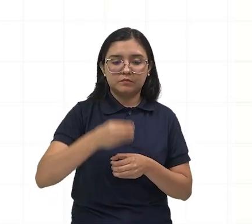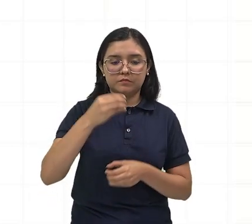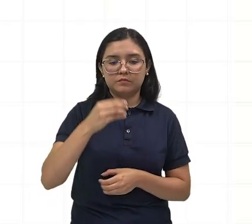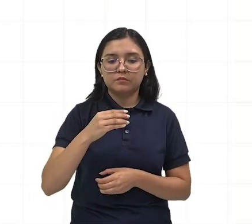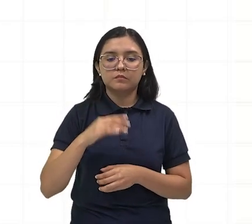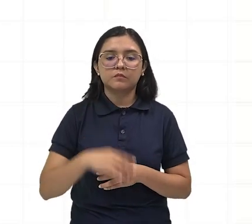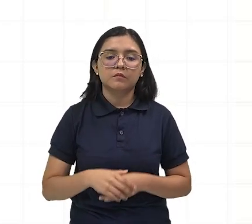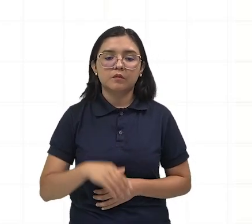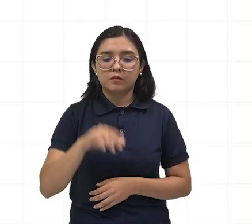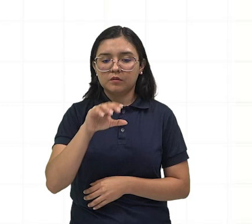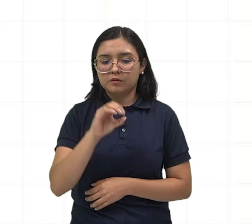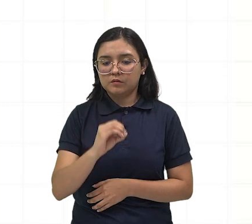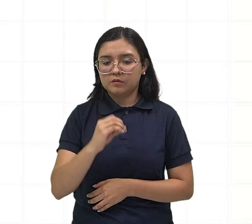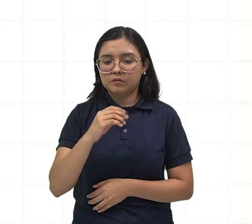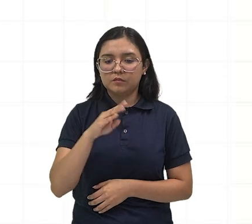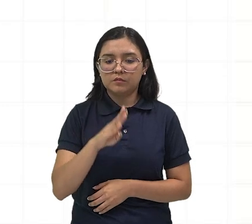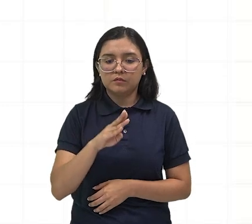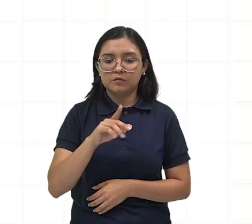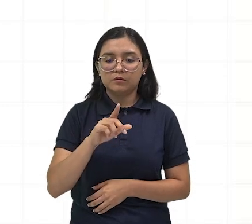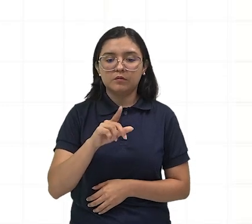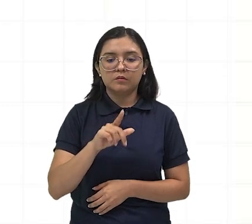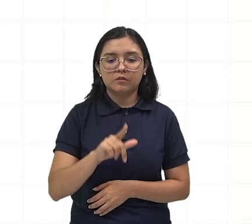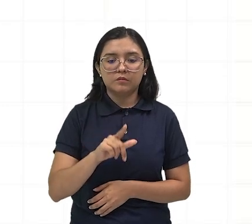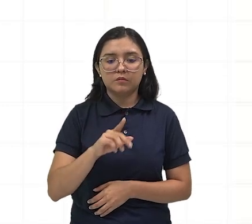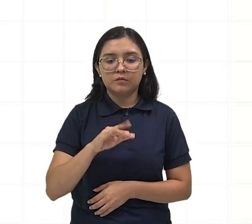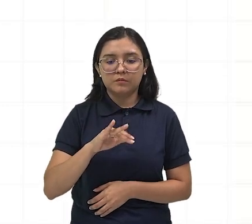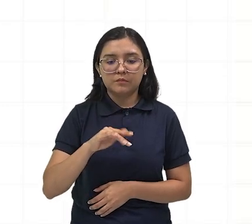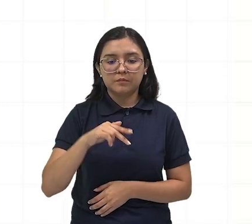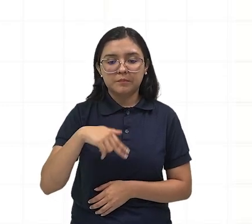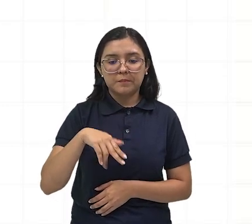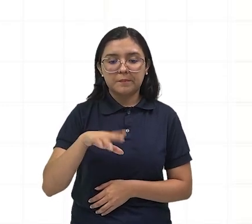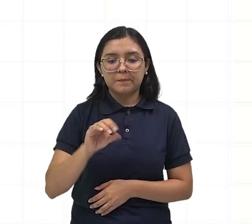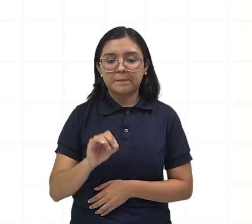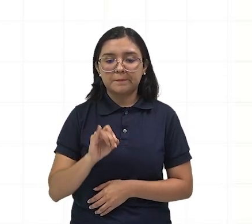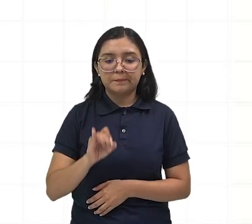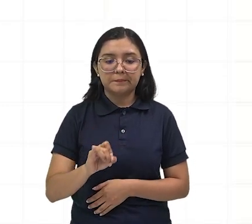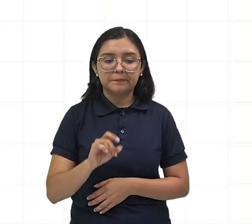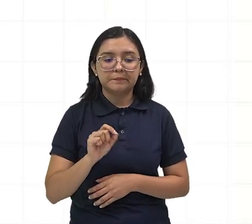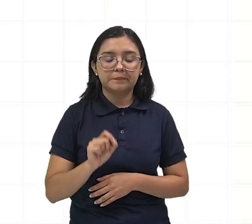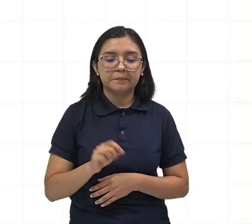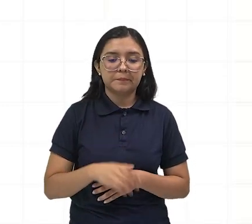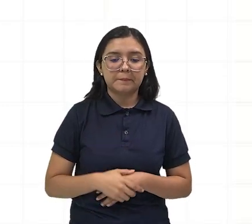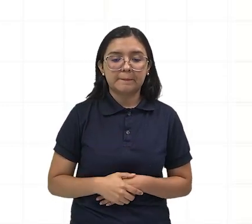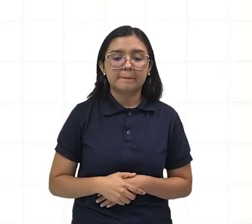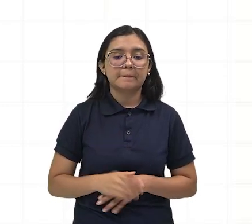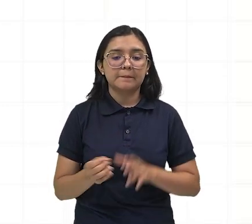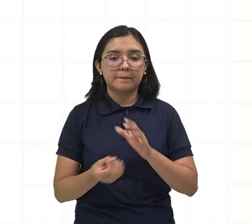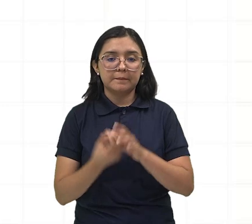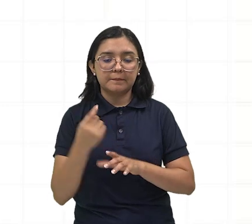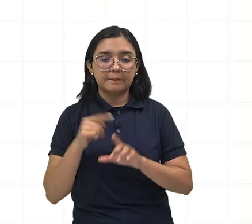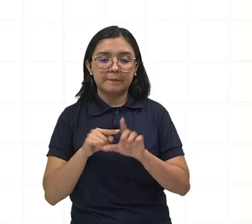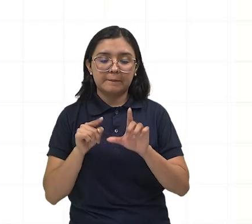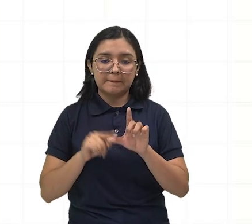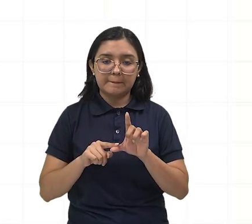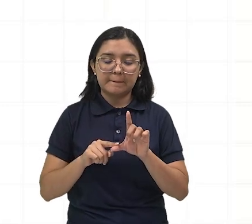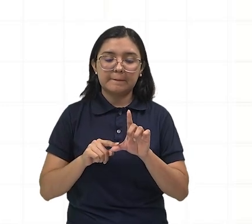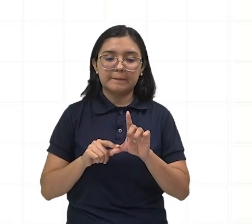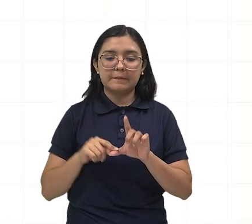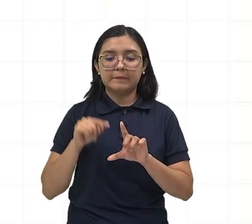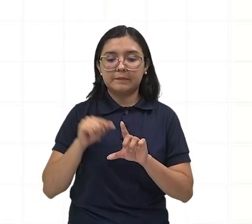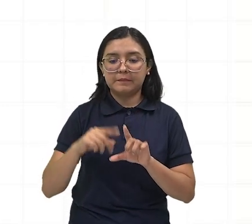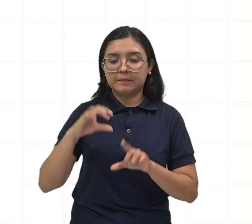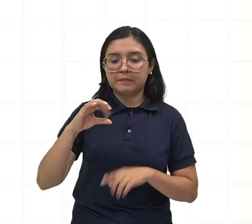as geratrizes são perpendiculares, né, nós vimos aqui, forma um ângulo de 90 graus, né, um ângulo